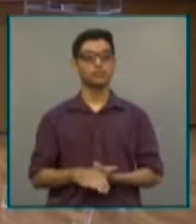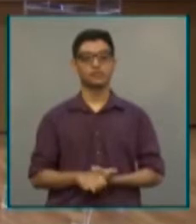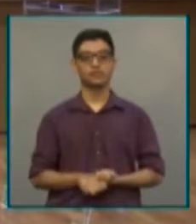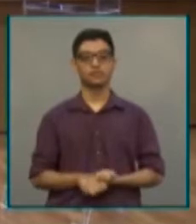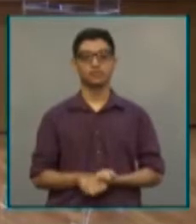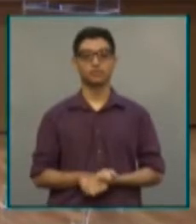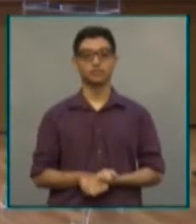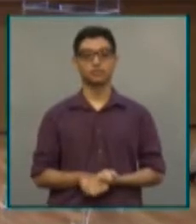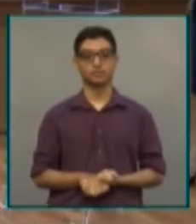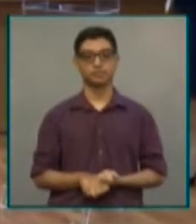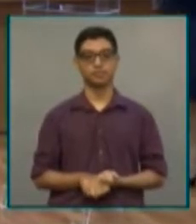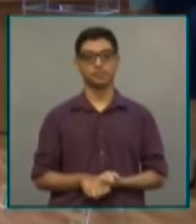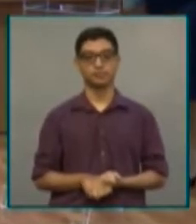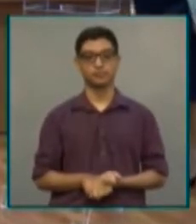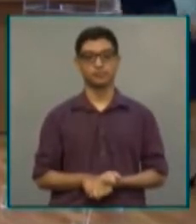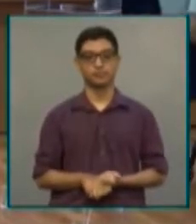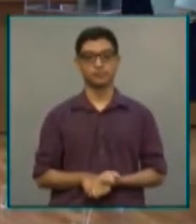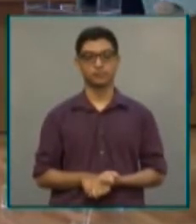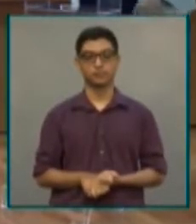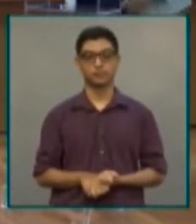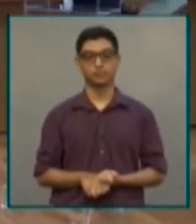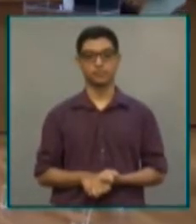escolhida para responder.